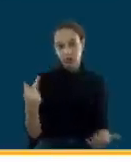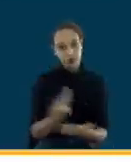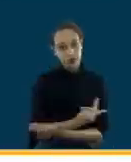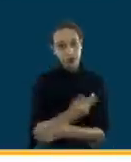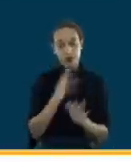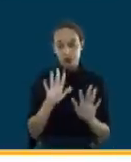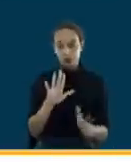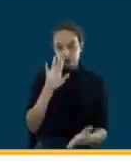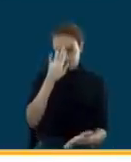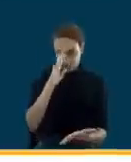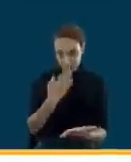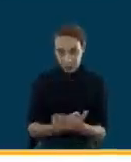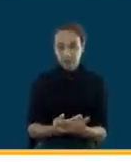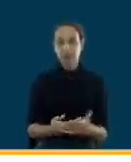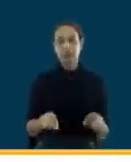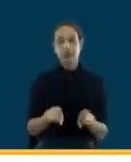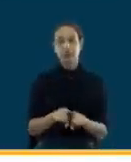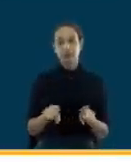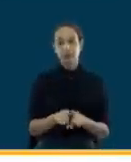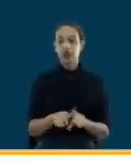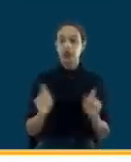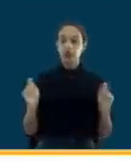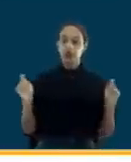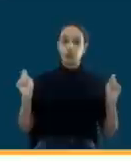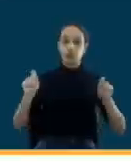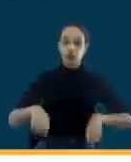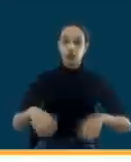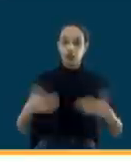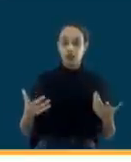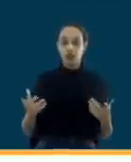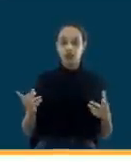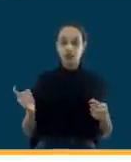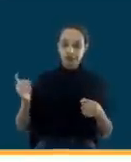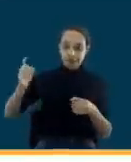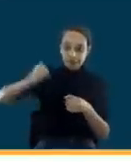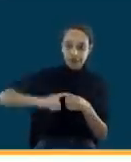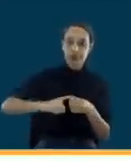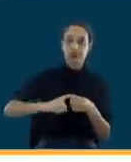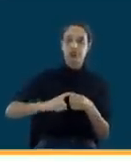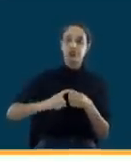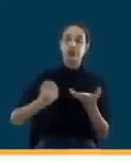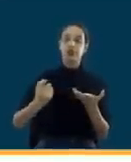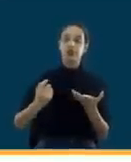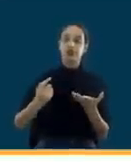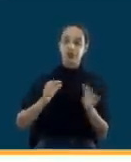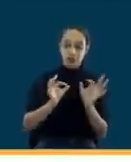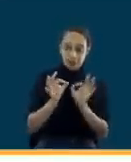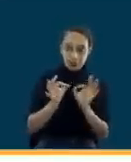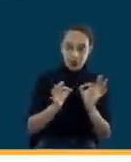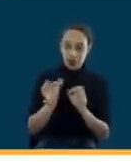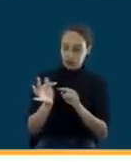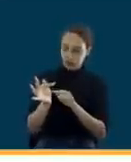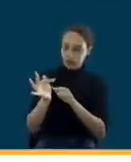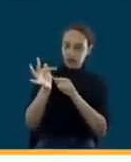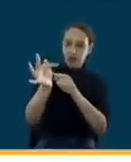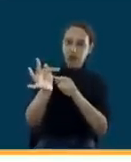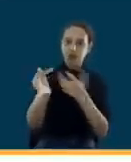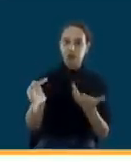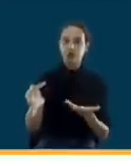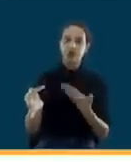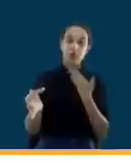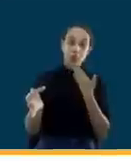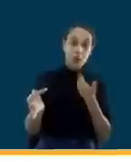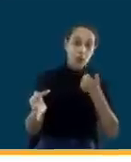profundamente também na possibilidade de retomar o nosso futuro de maneira melhor e mais brilhante.